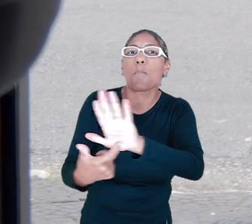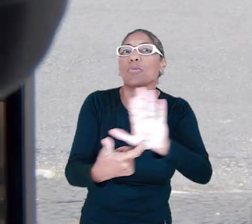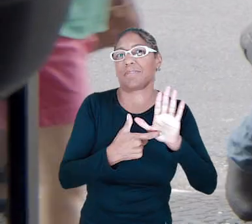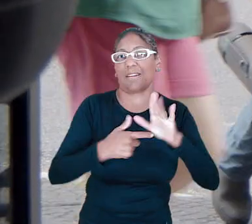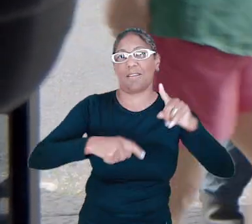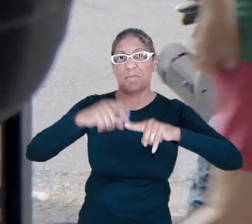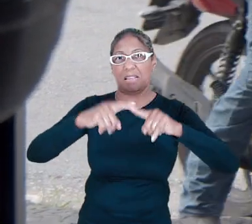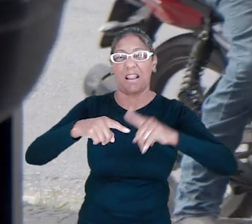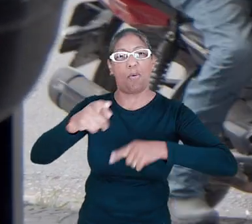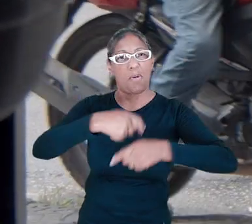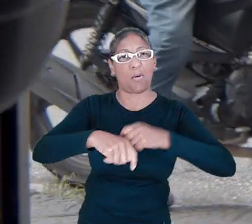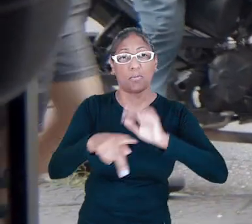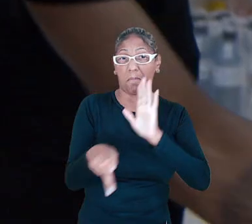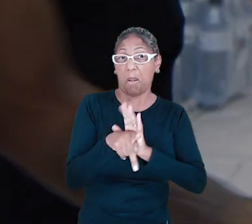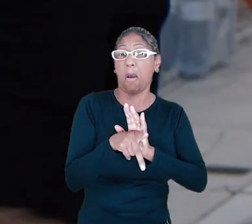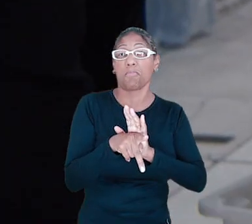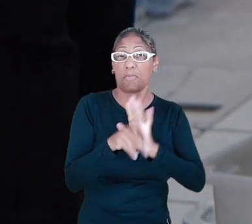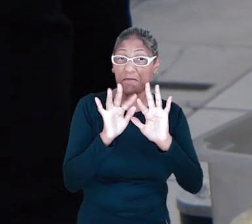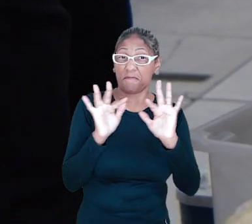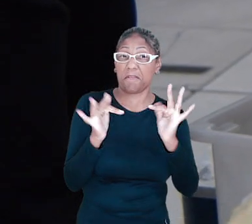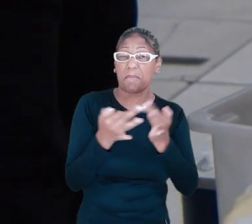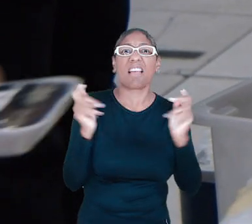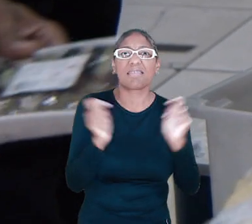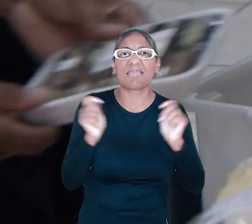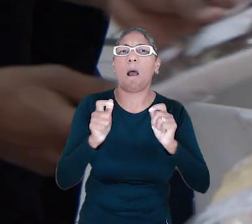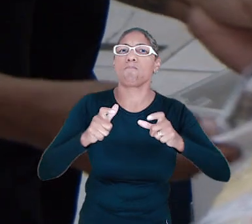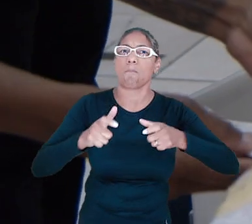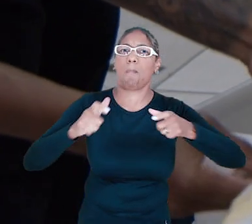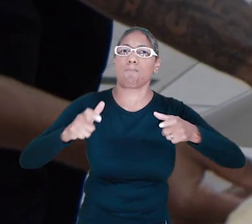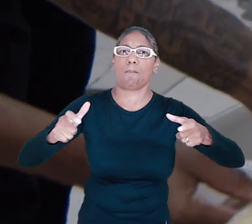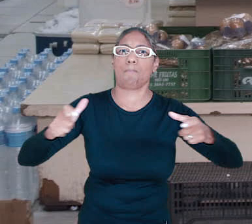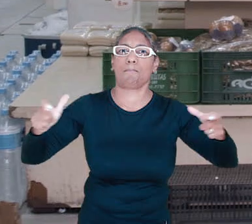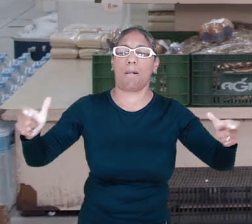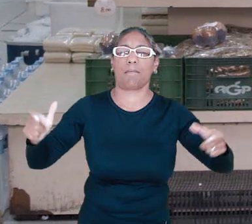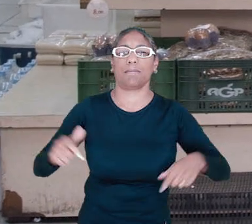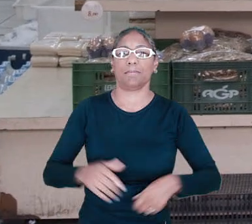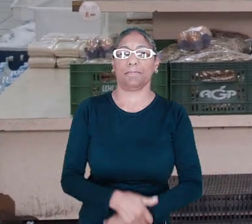produto, que foi produzido por um negócio familiar, e poder crescer em cima disso.